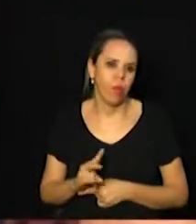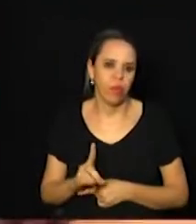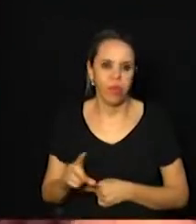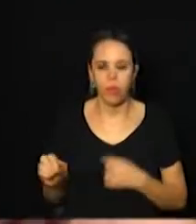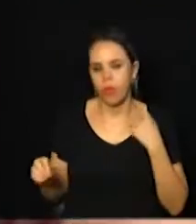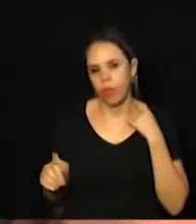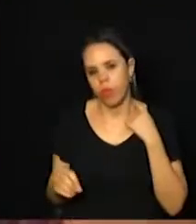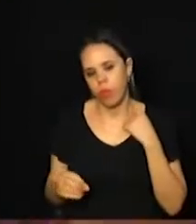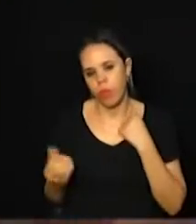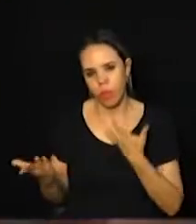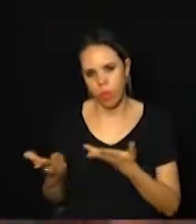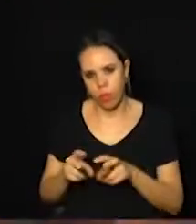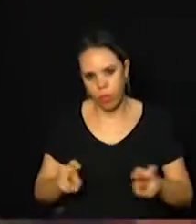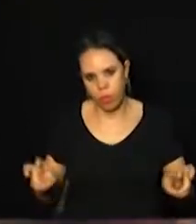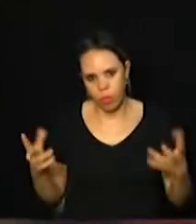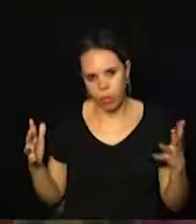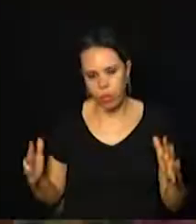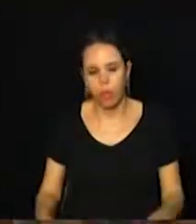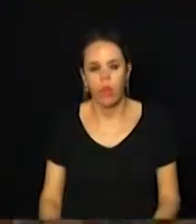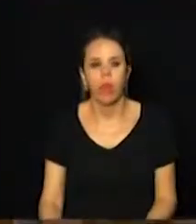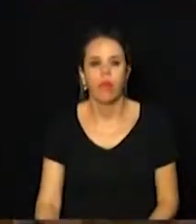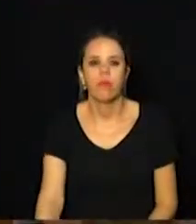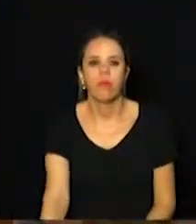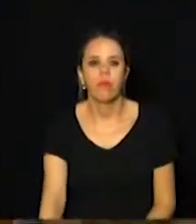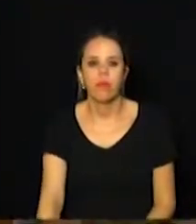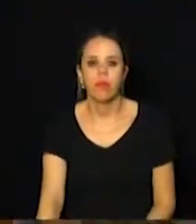da silva gentileza e